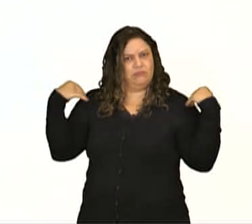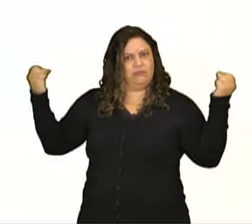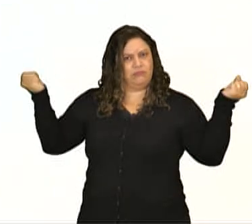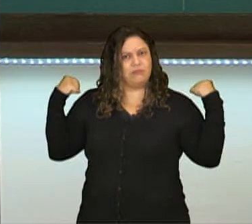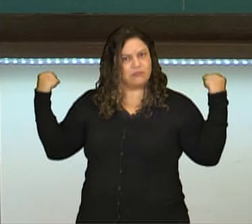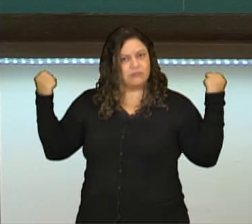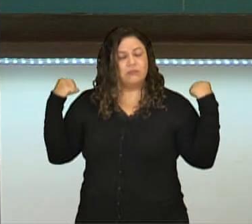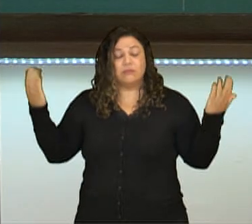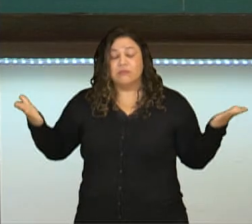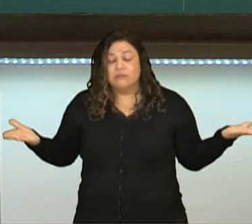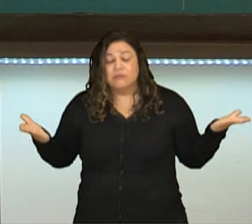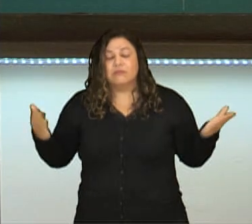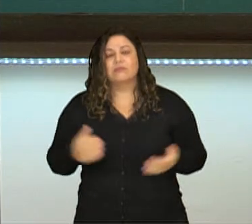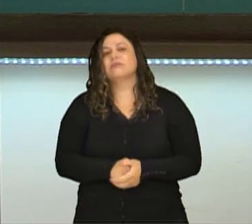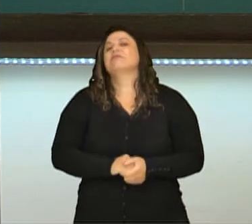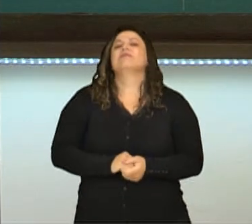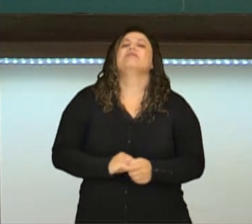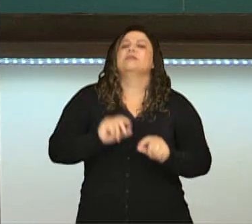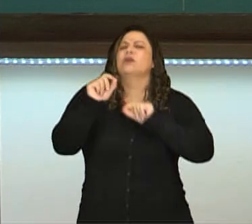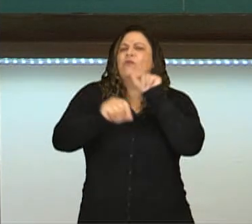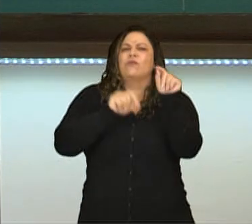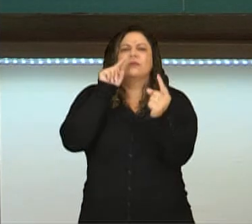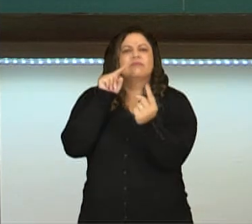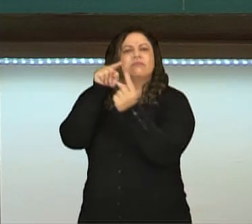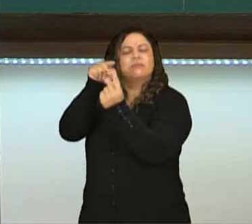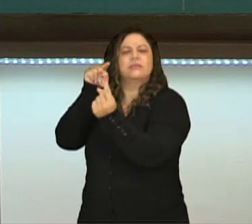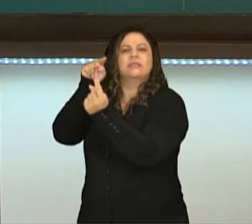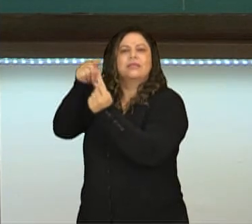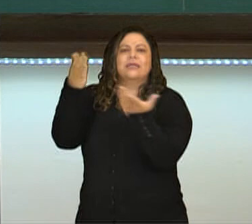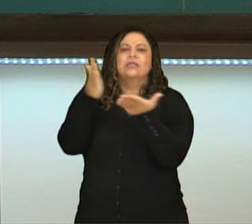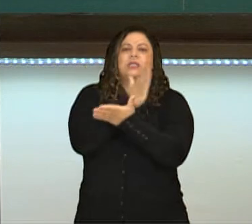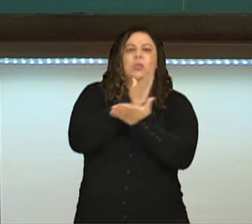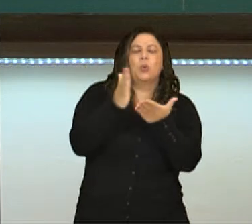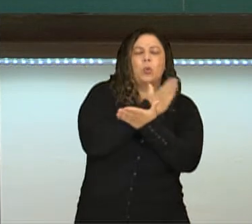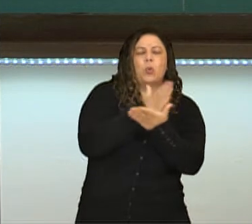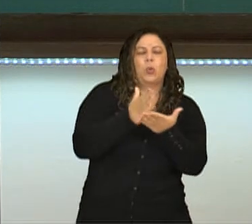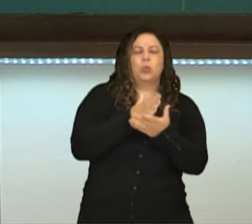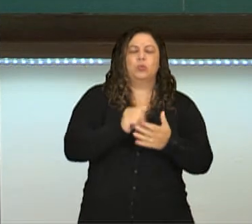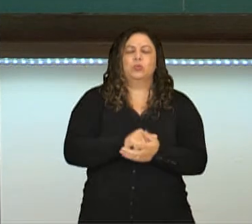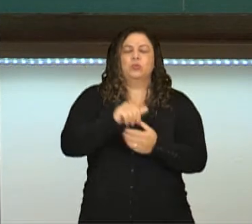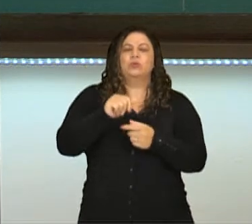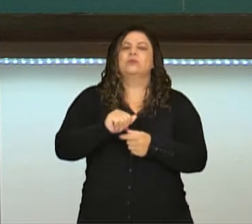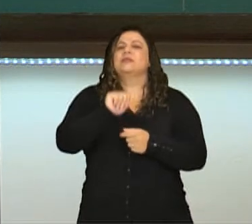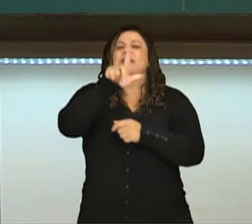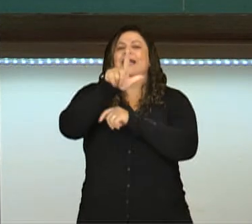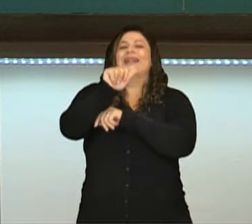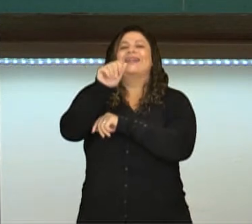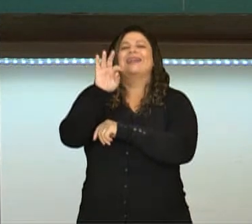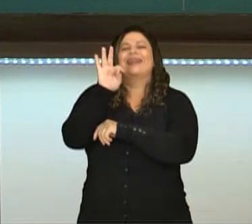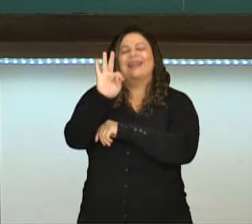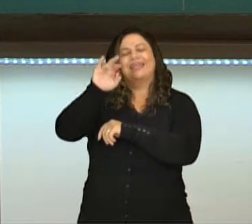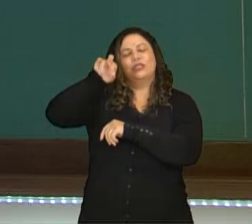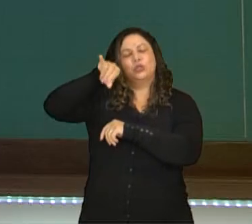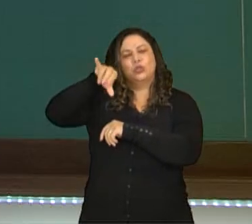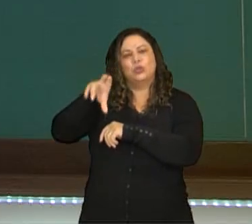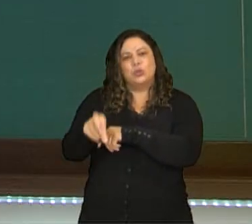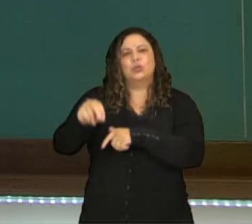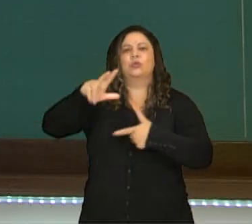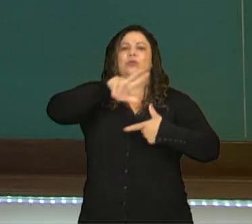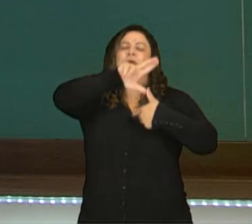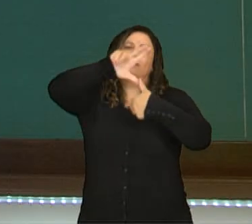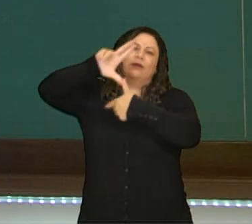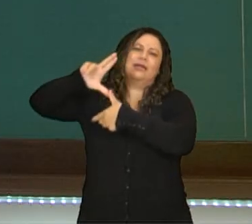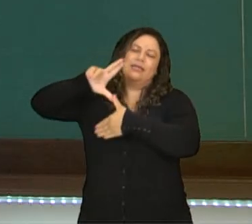ginástica? Quais são? Será que vocês identificam alguns desses ritmos latinos, dessas danças de cultura, de